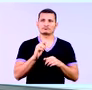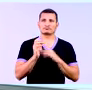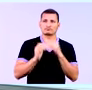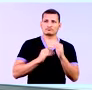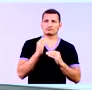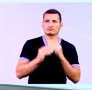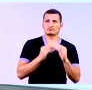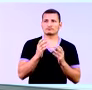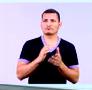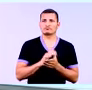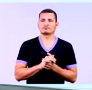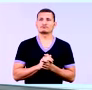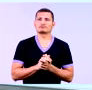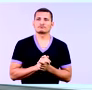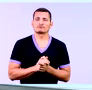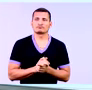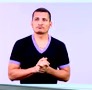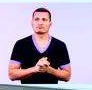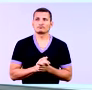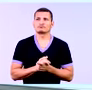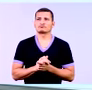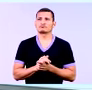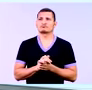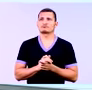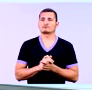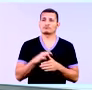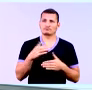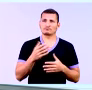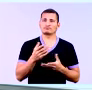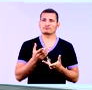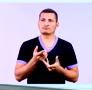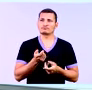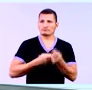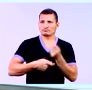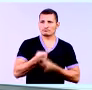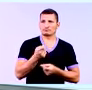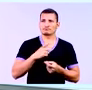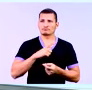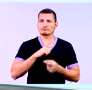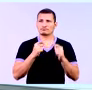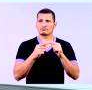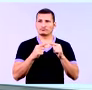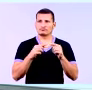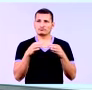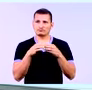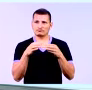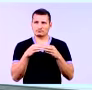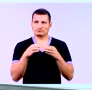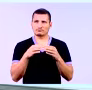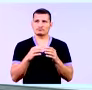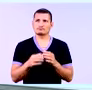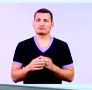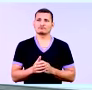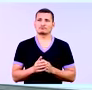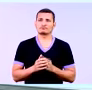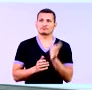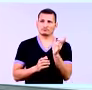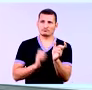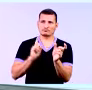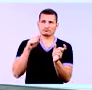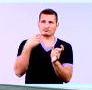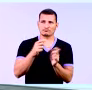para garantir a consistência desses dados? Então as transações têm a ver com isso, né? Um conjunto de comandos que após ser executados